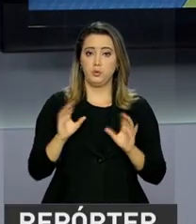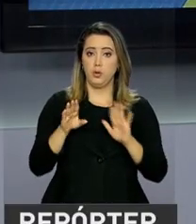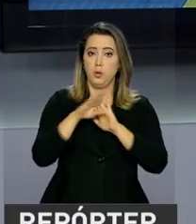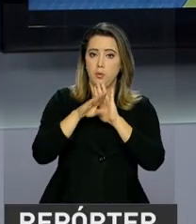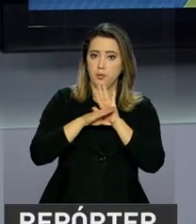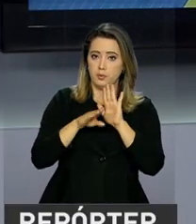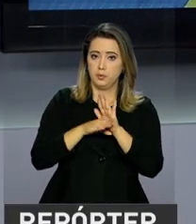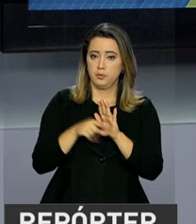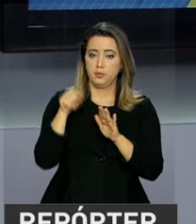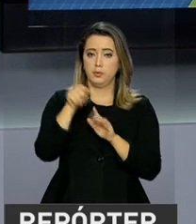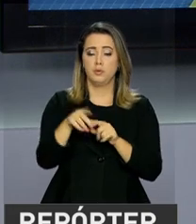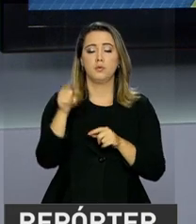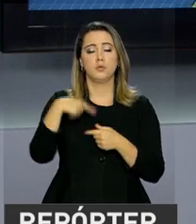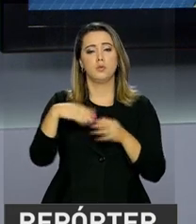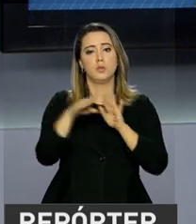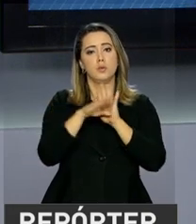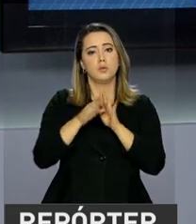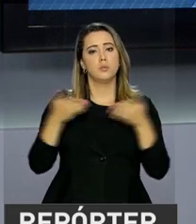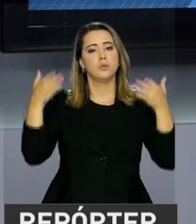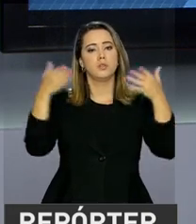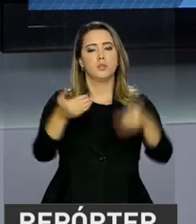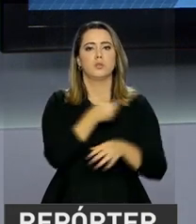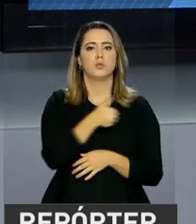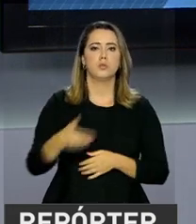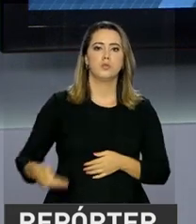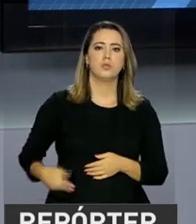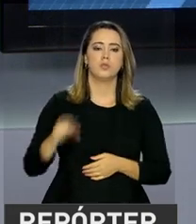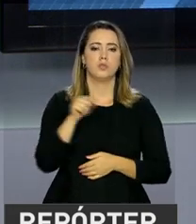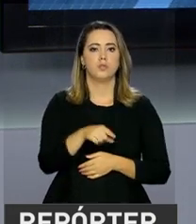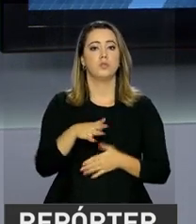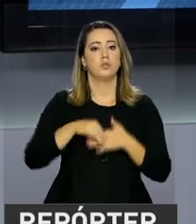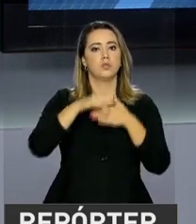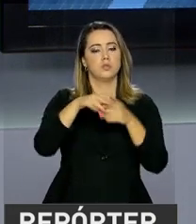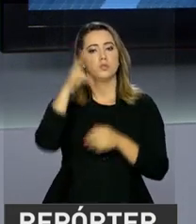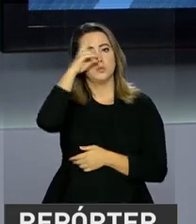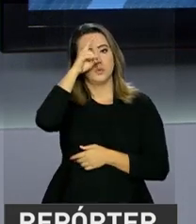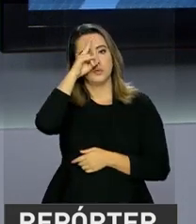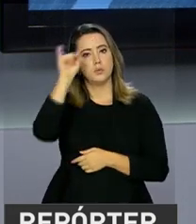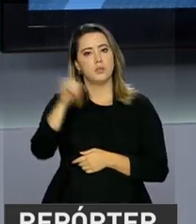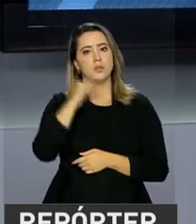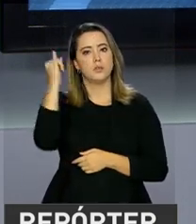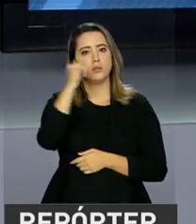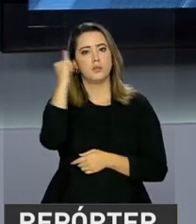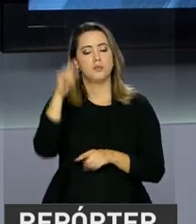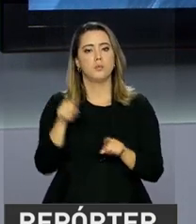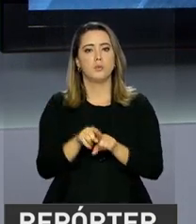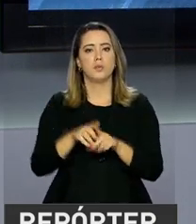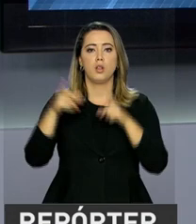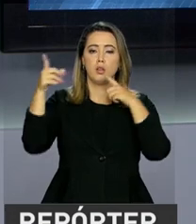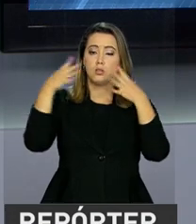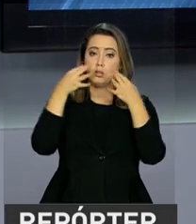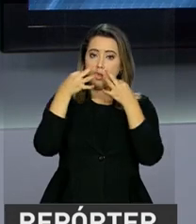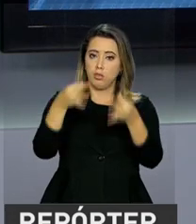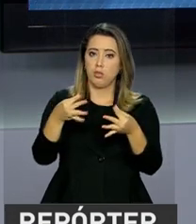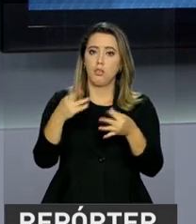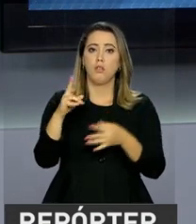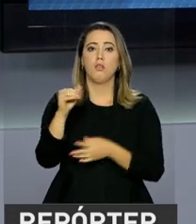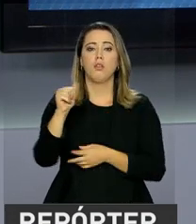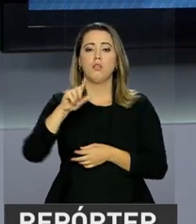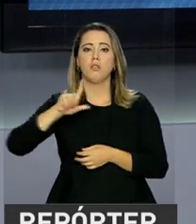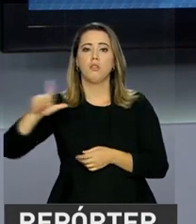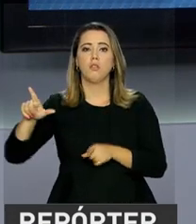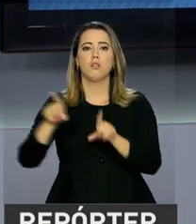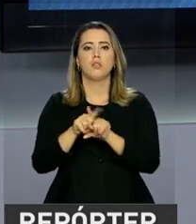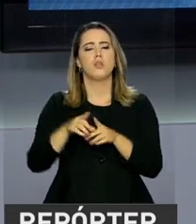denatran almer vicenzi é o por dentro do governo o diretor lembrou ainda que é importante ficar atento aos anúncios de recall